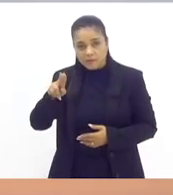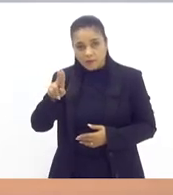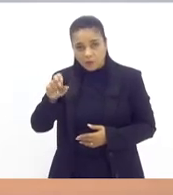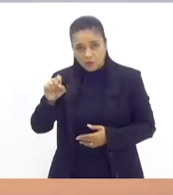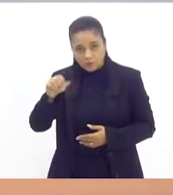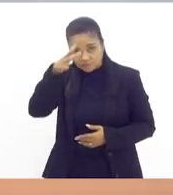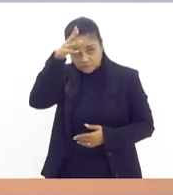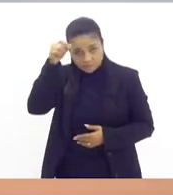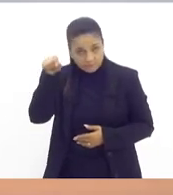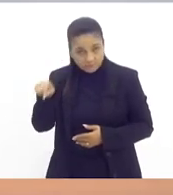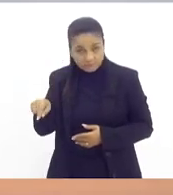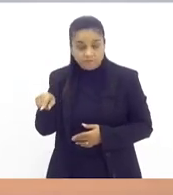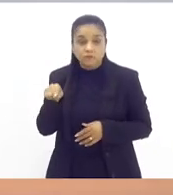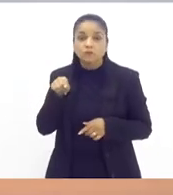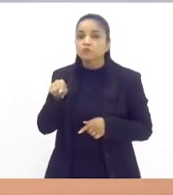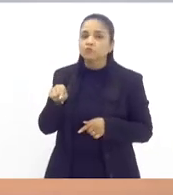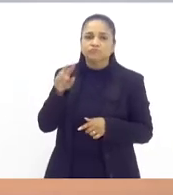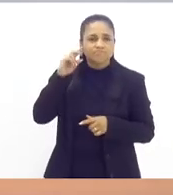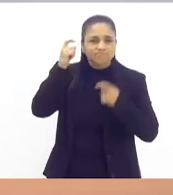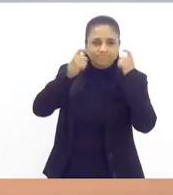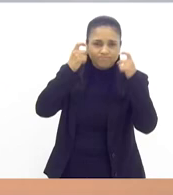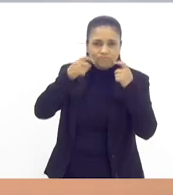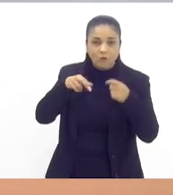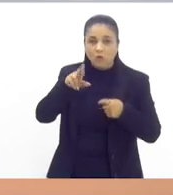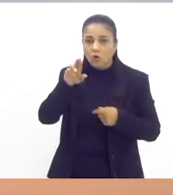No fundo, o que ficou é o seguinte.